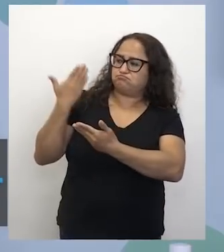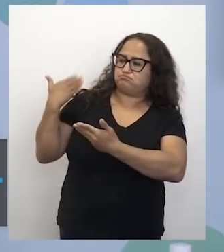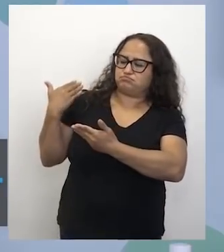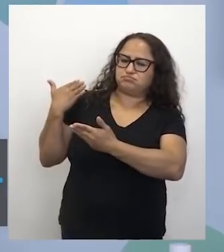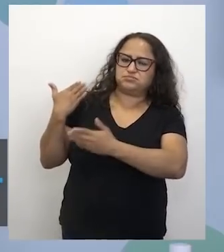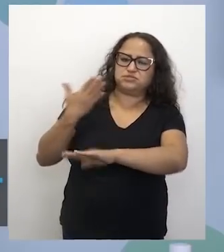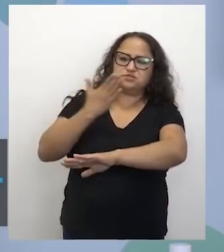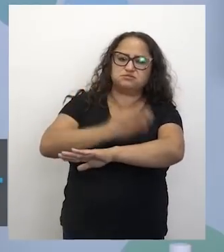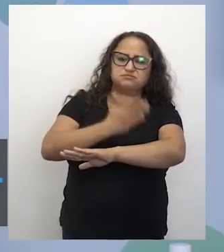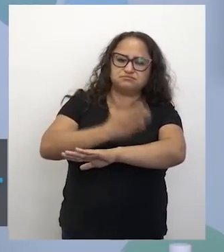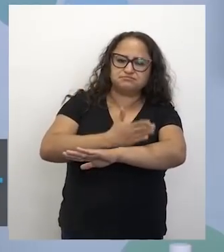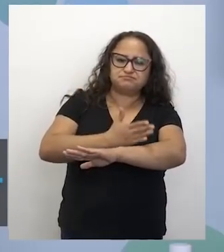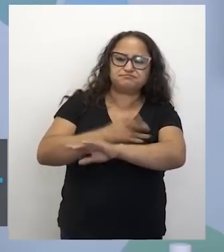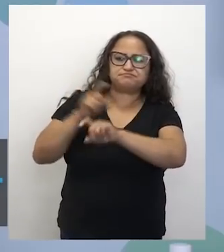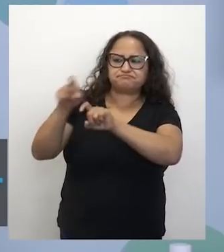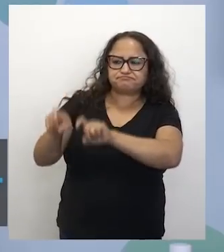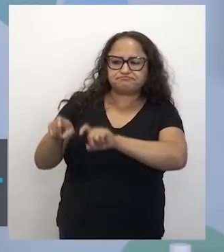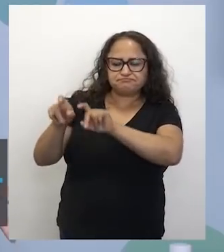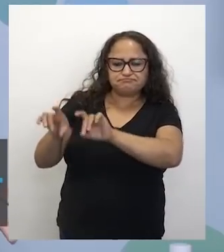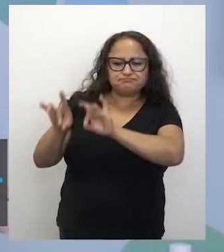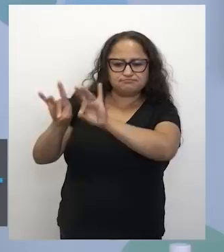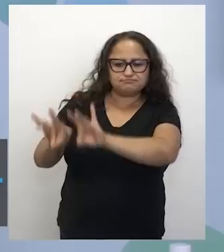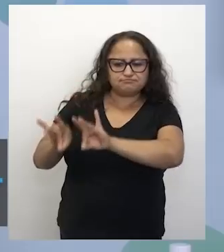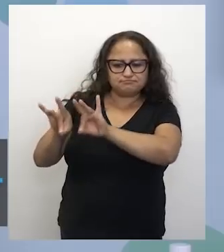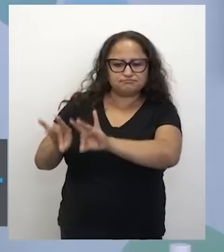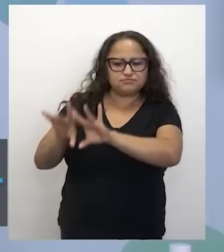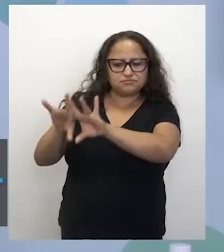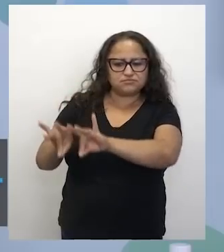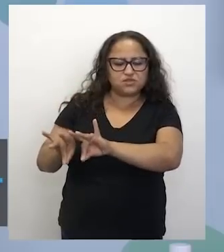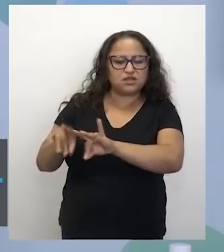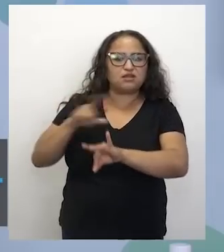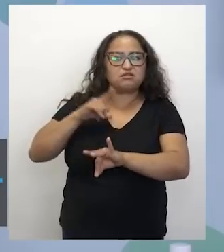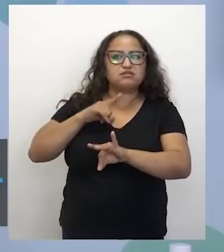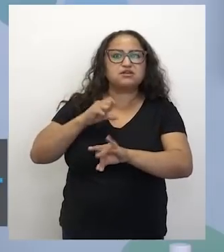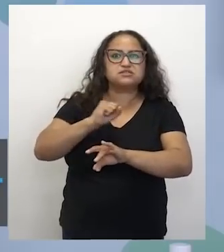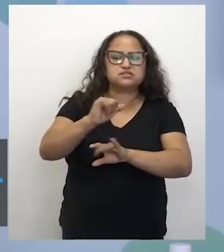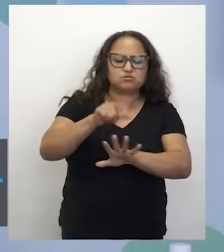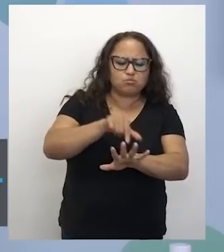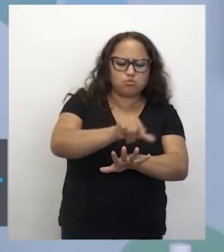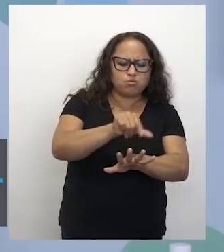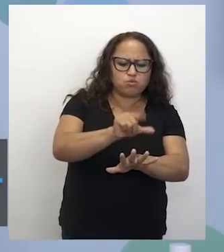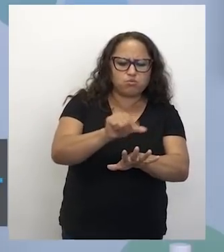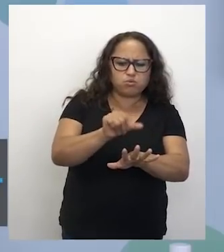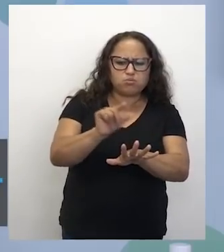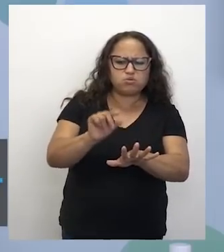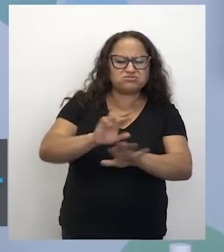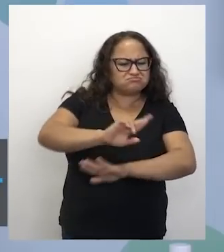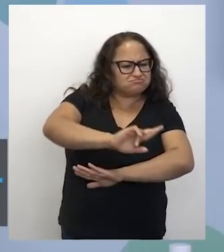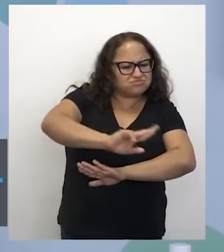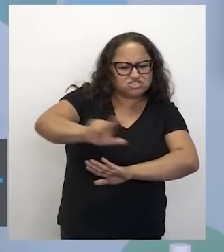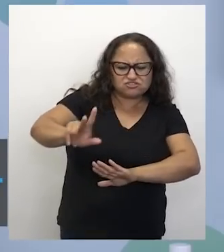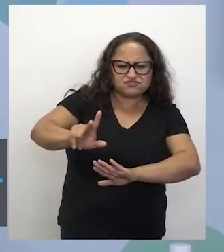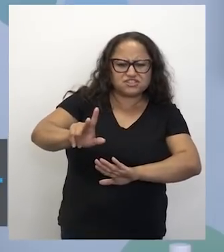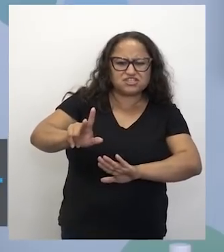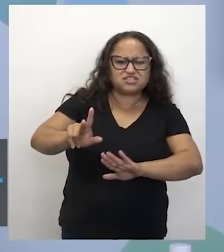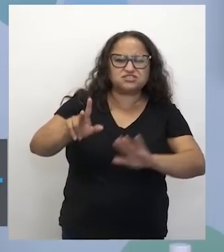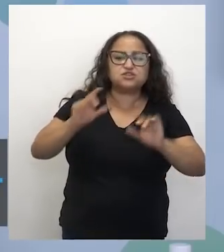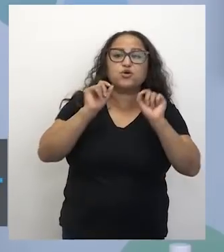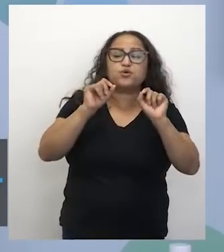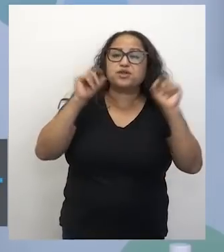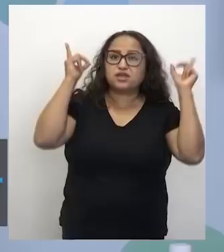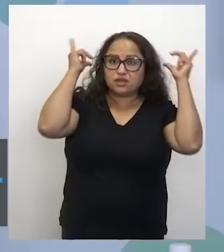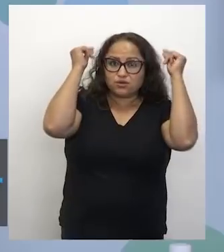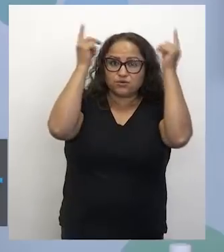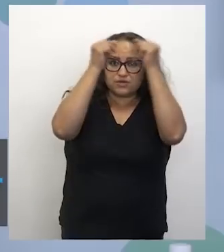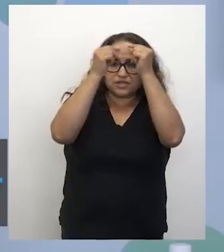aula de filosofia, eu abriria um leque de diferentes éticas. O que os gregos falavam a respeito